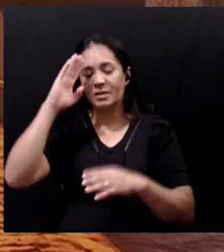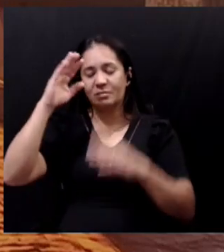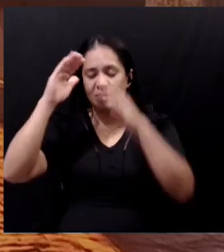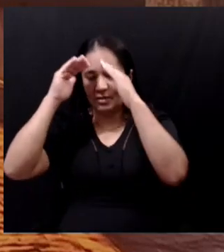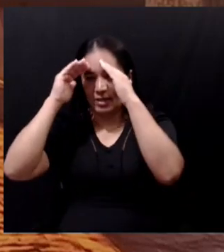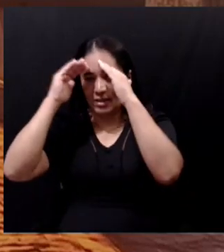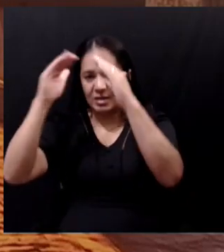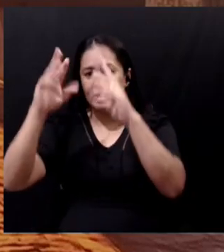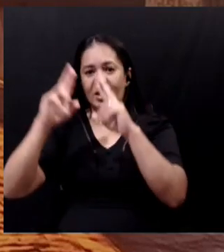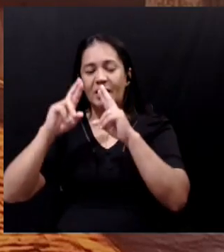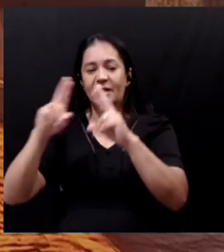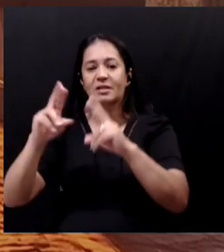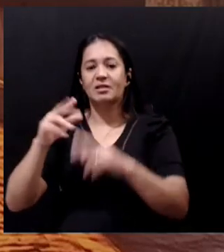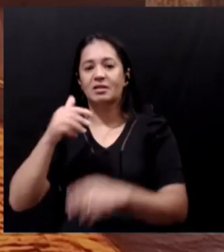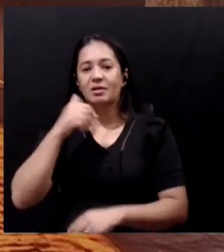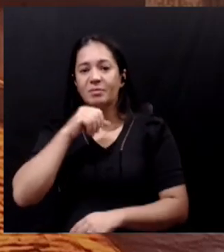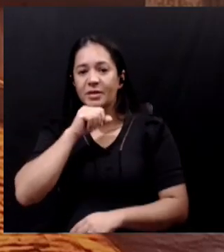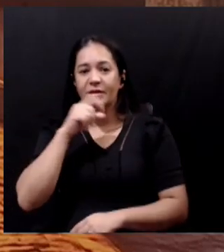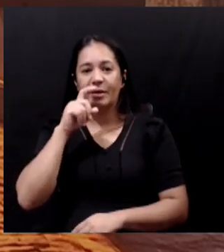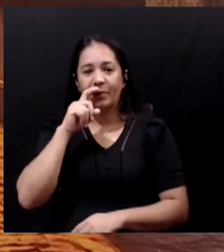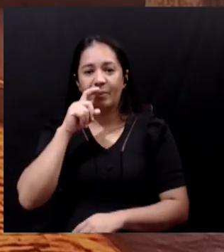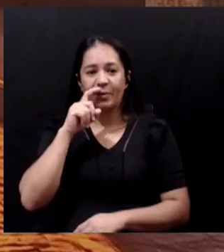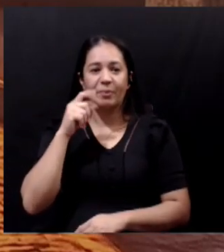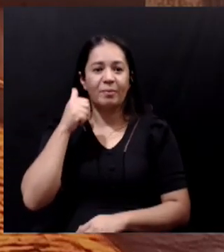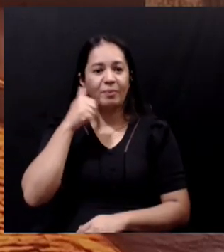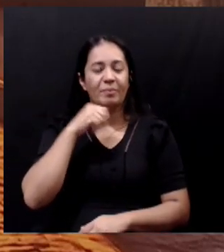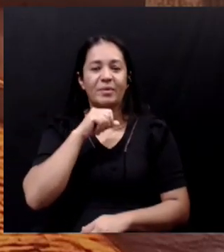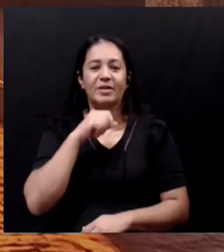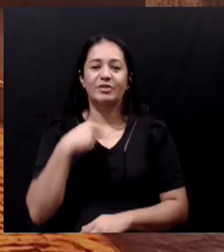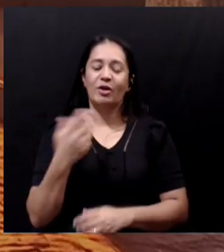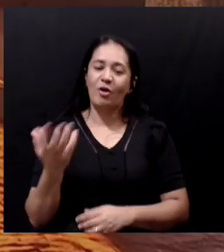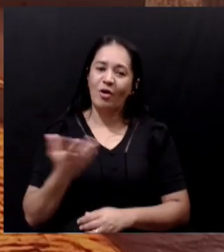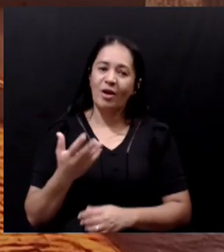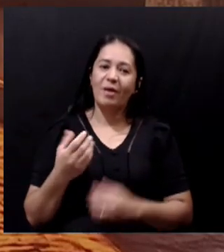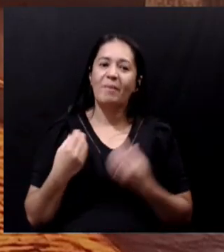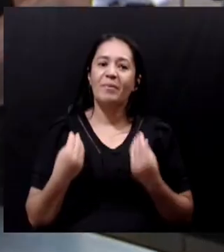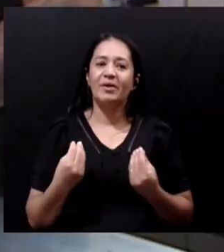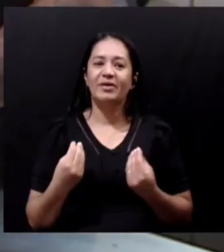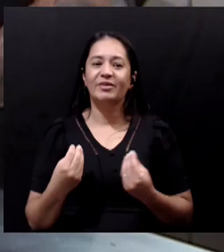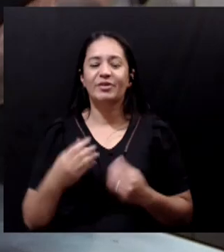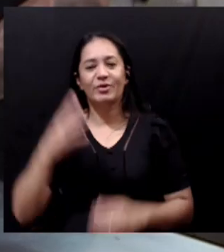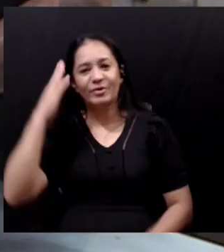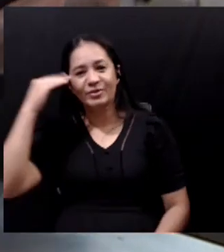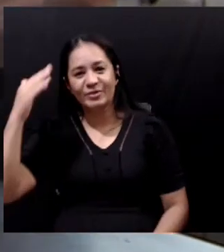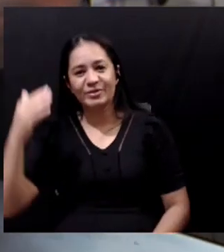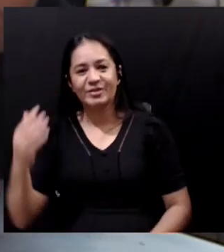correndo para o sucesso vir, né?